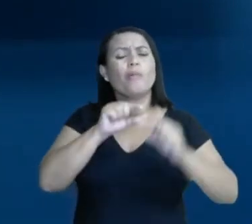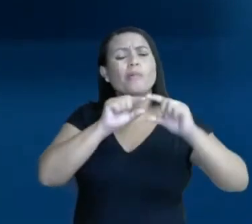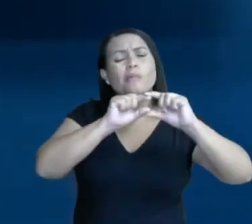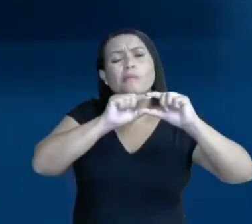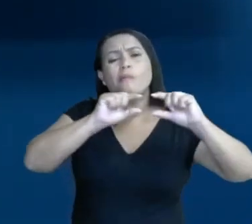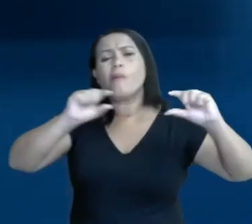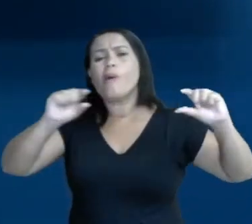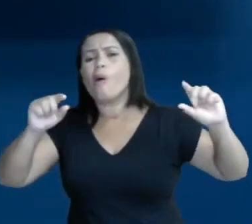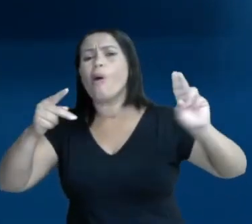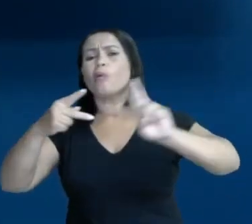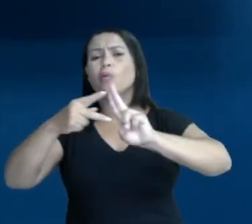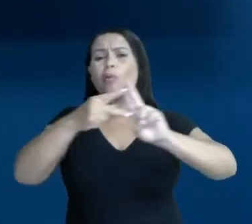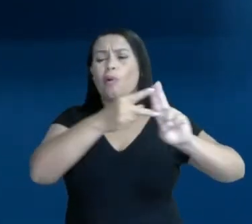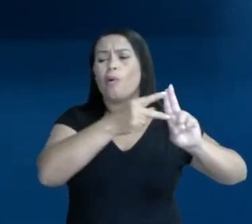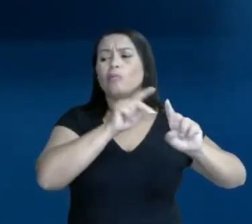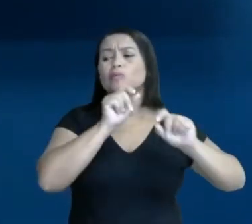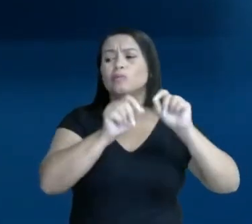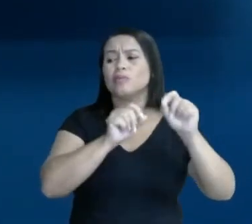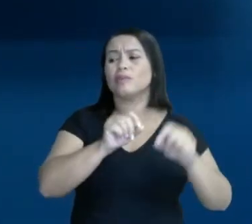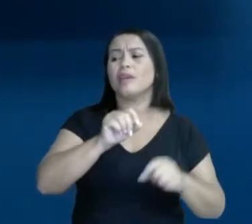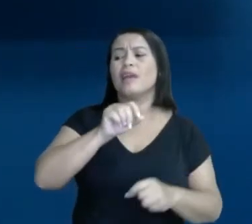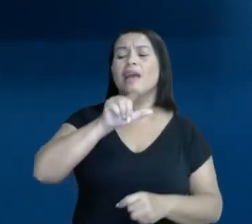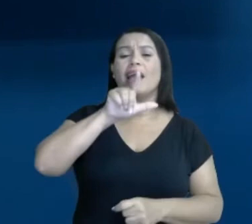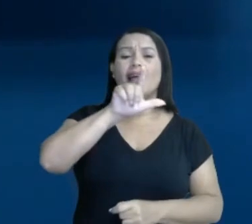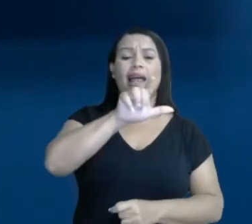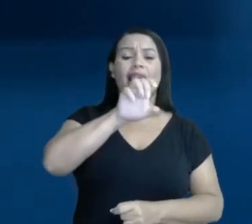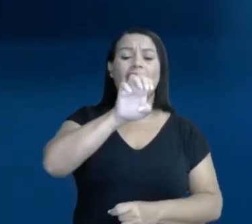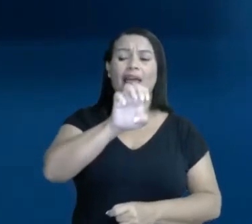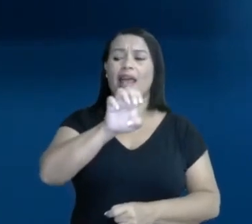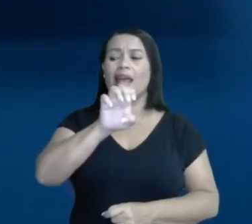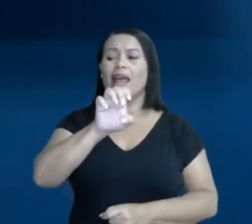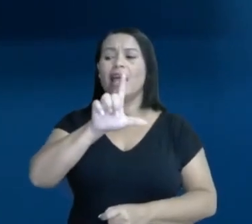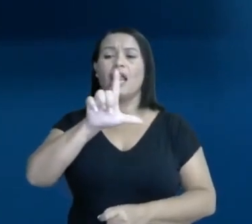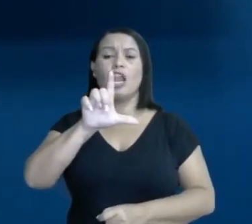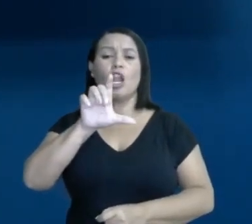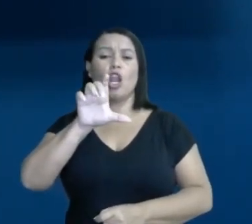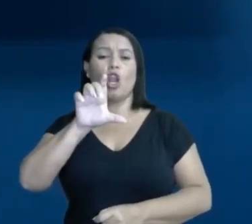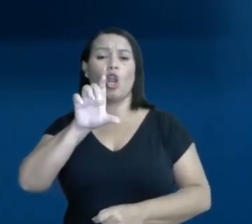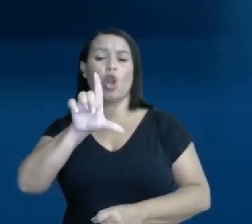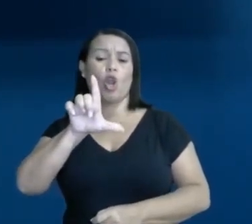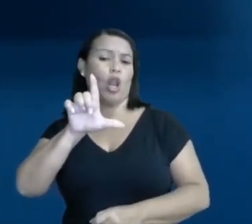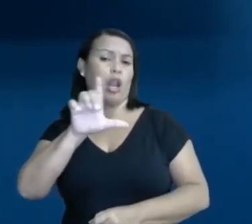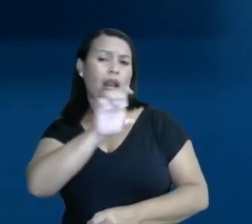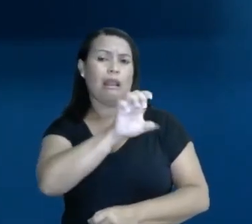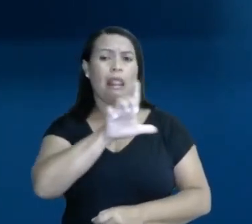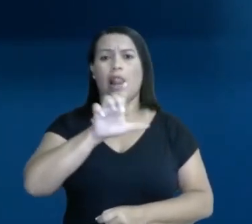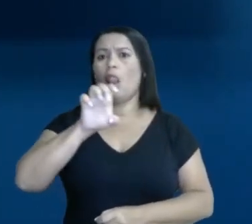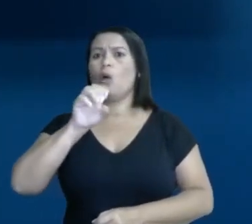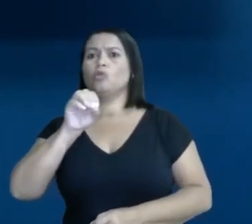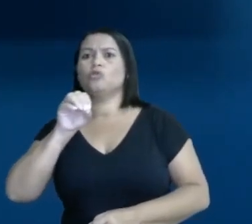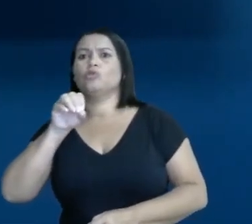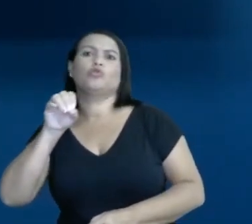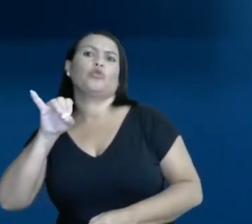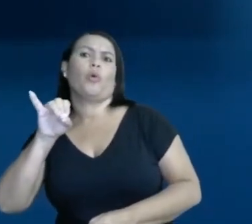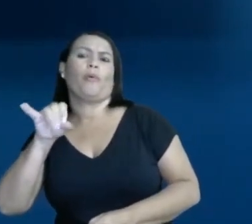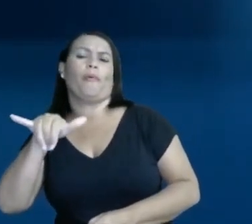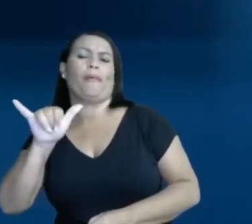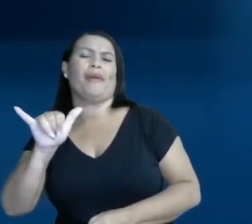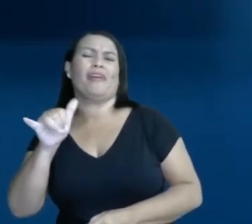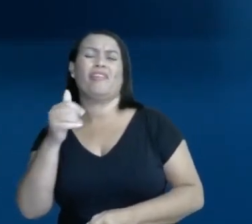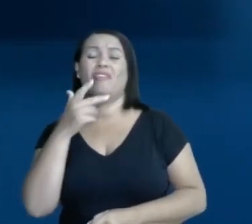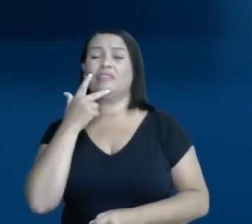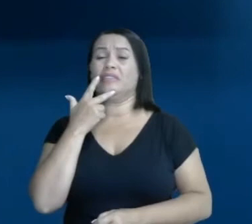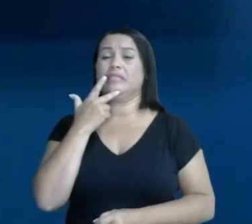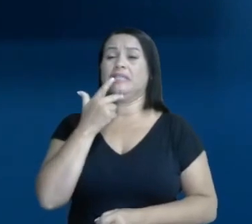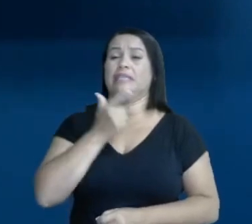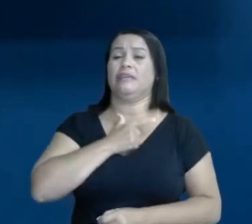os pronomes, ficaria le, lo, doi. Então, eu não posso dizer le, lo, doi, né? Fica uma cacofonia